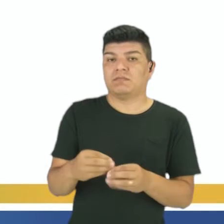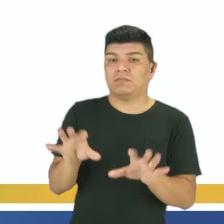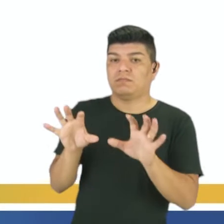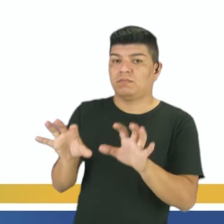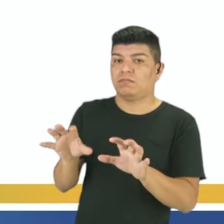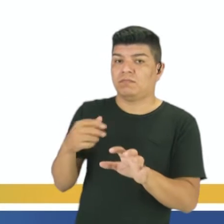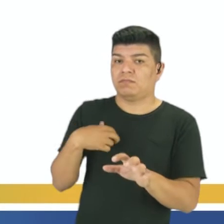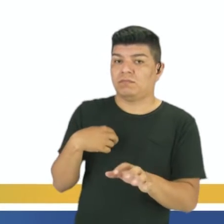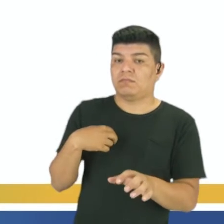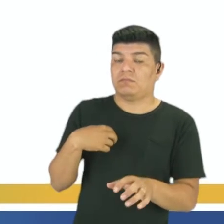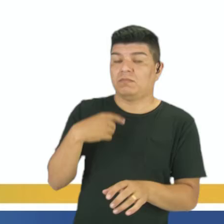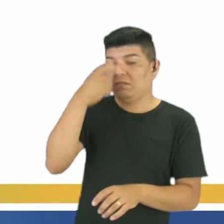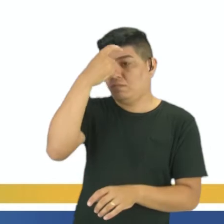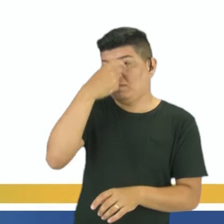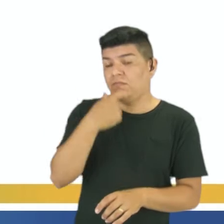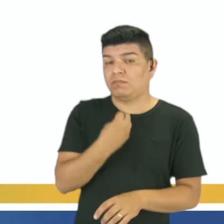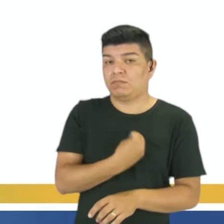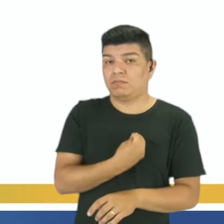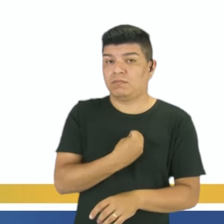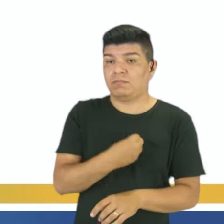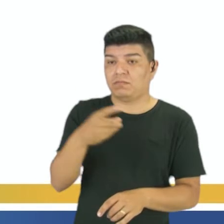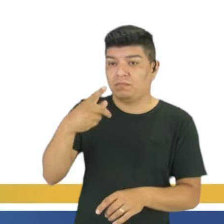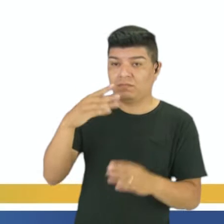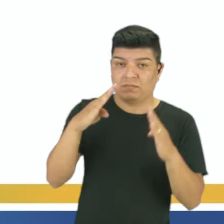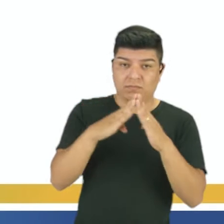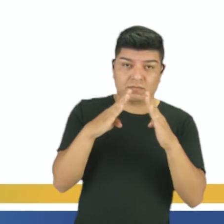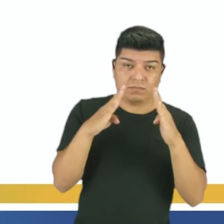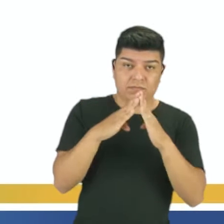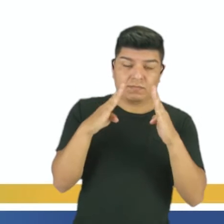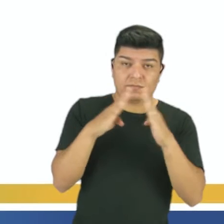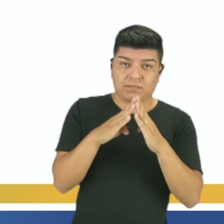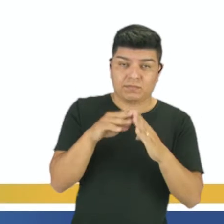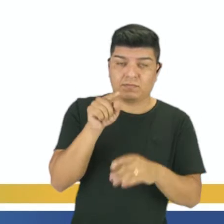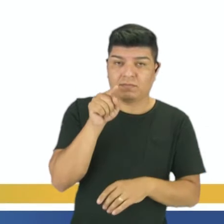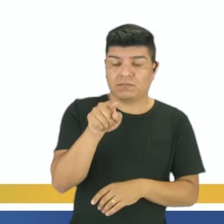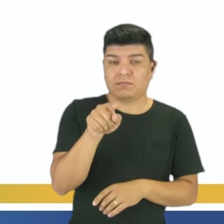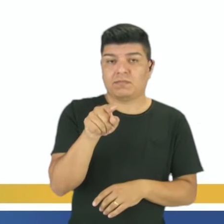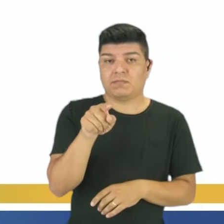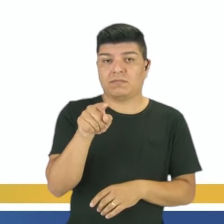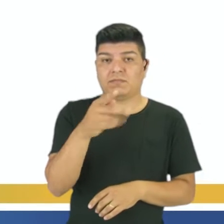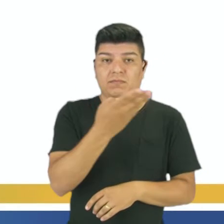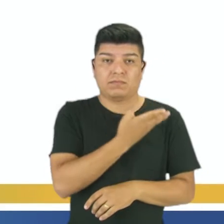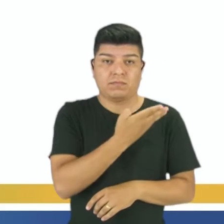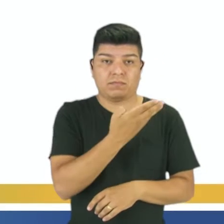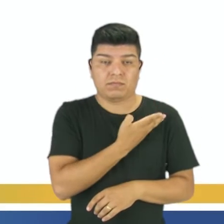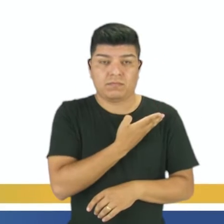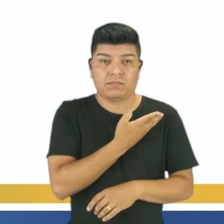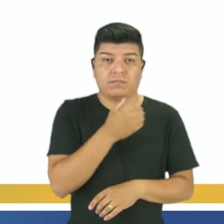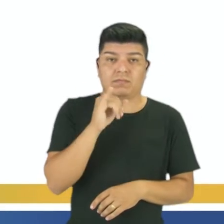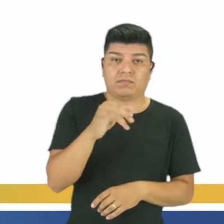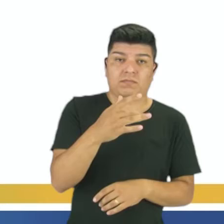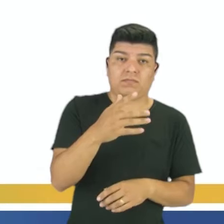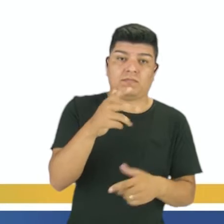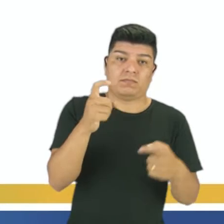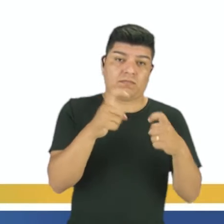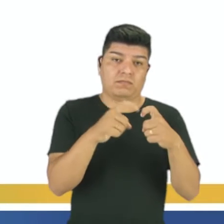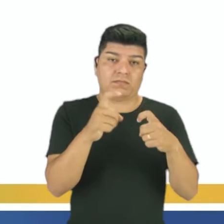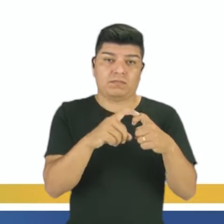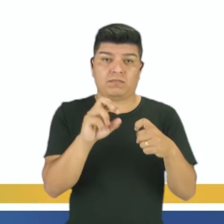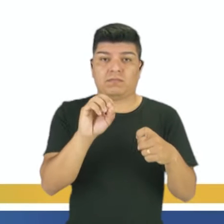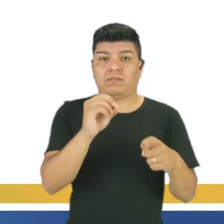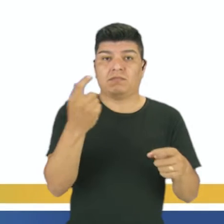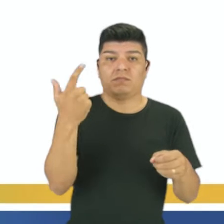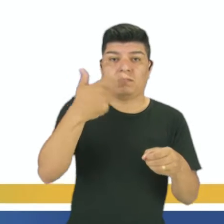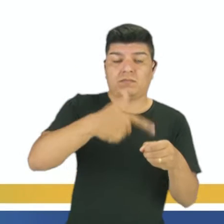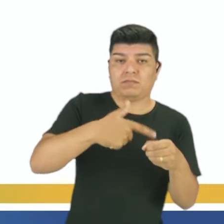isso que eu me arrisco aqui. Você está em casa. Em casa. Seus amigos, se não forem médicos ou frentistas